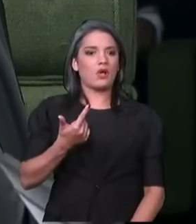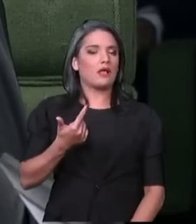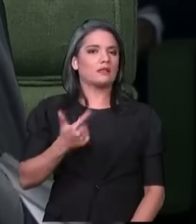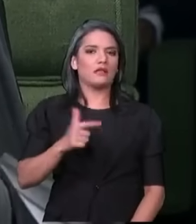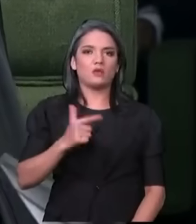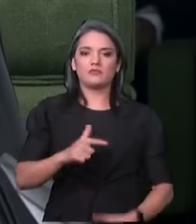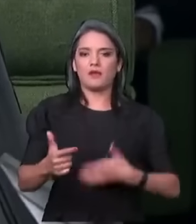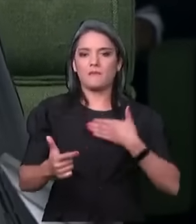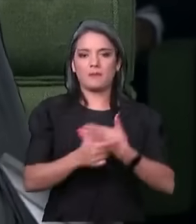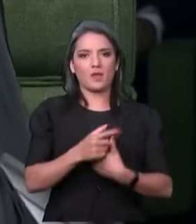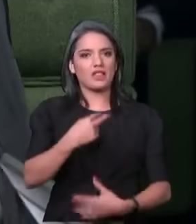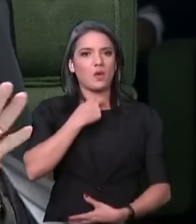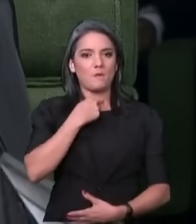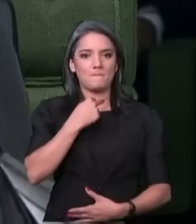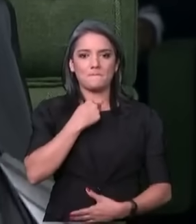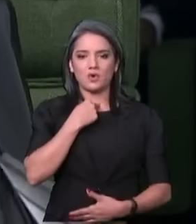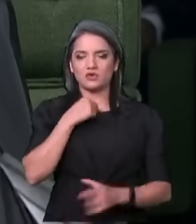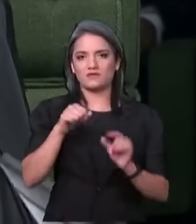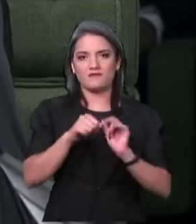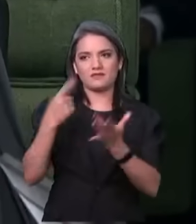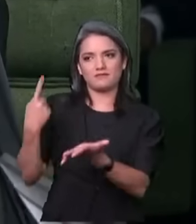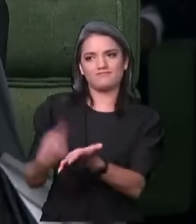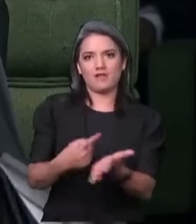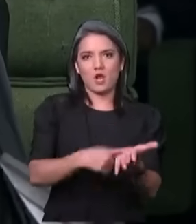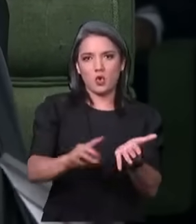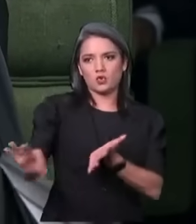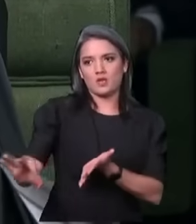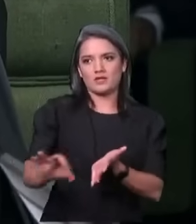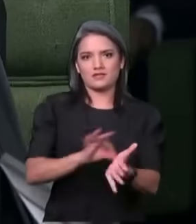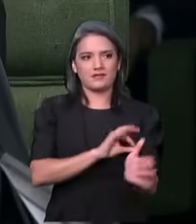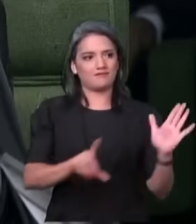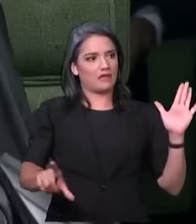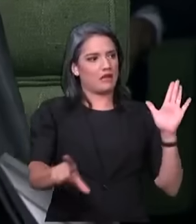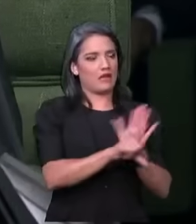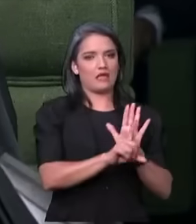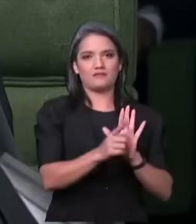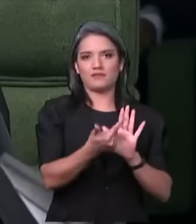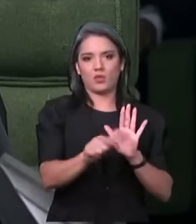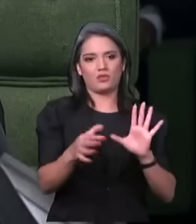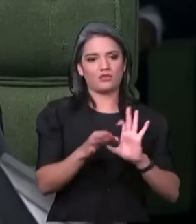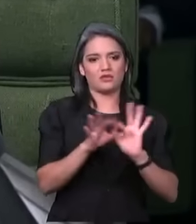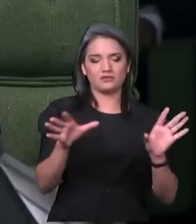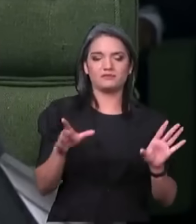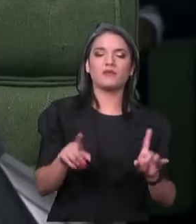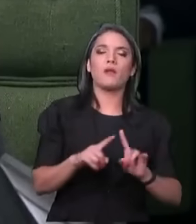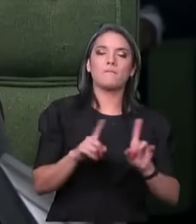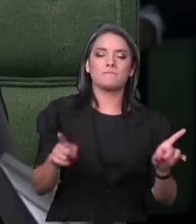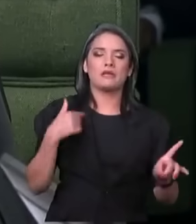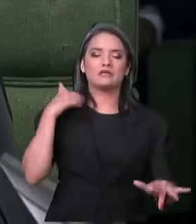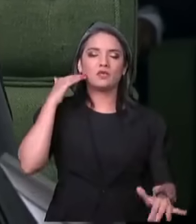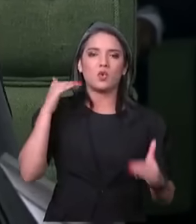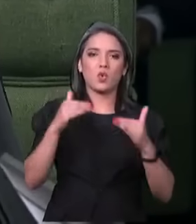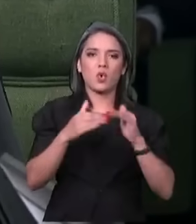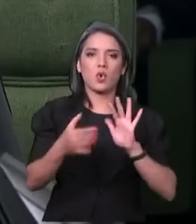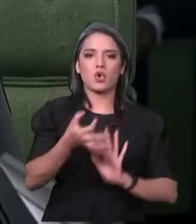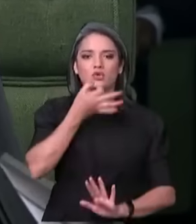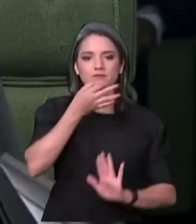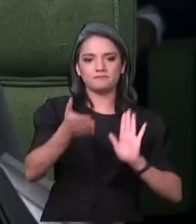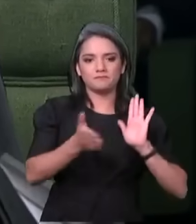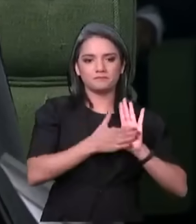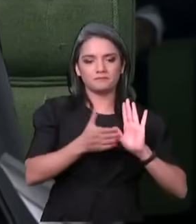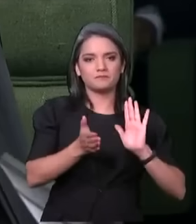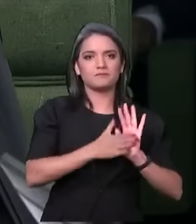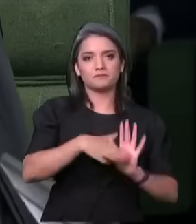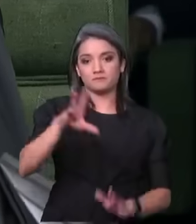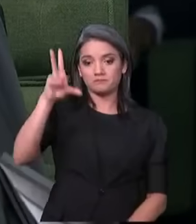de Ben mas eu concordo com a proposta do eminente Ministro André Mendonça